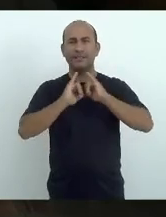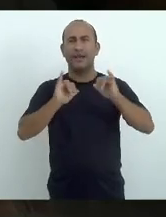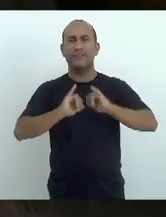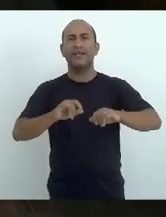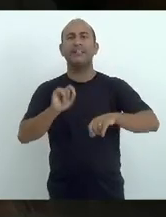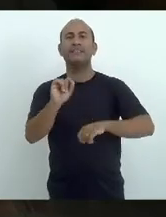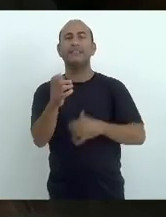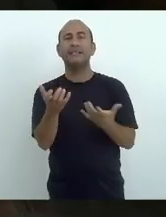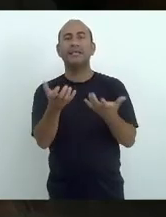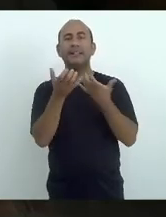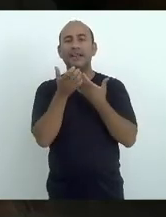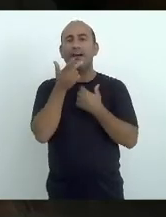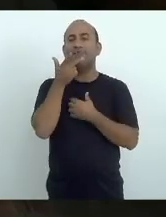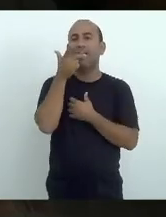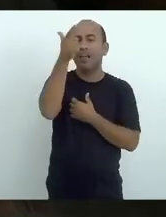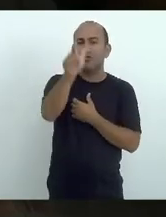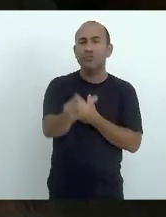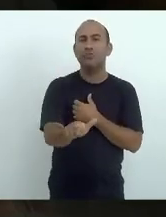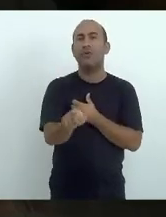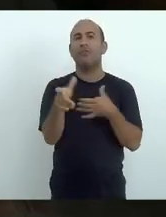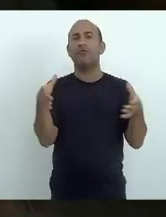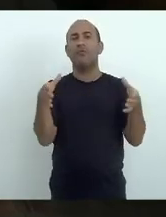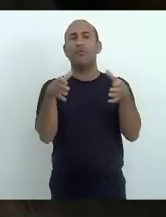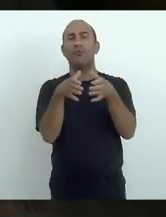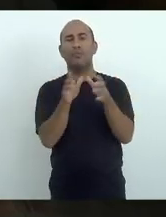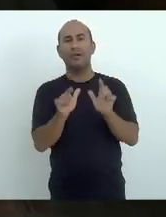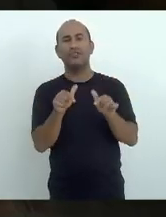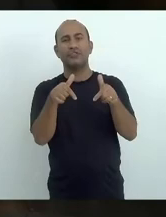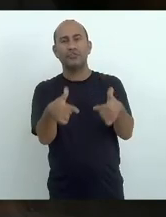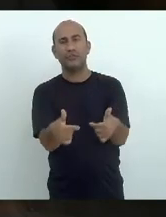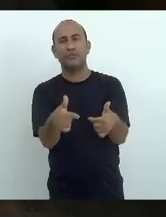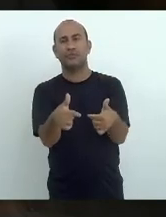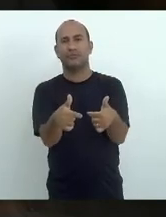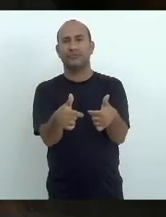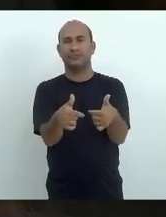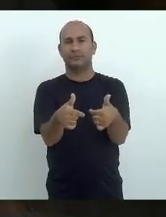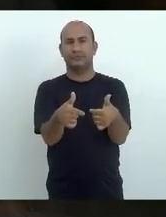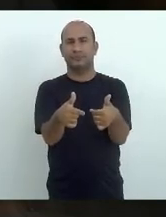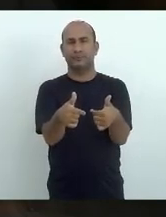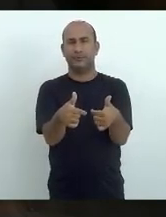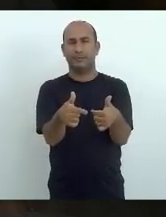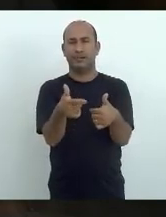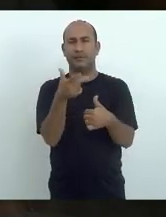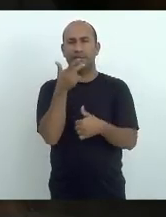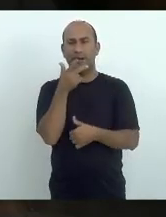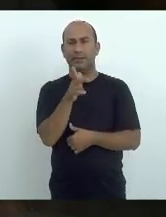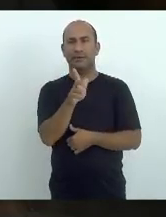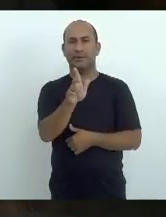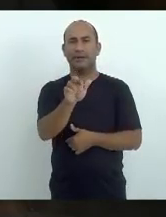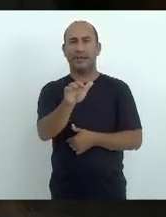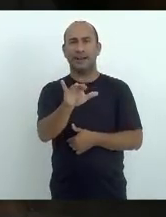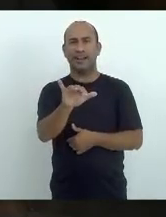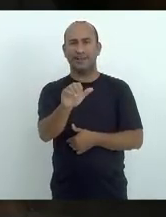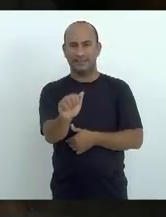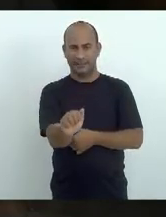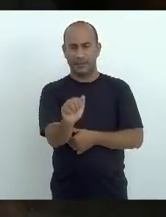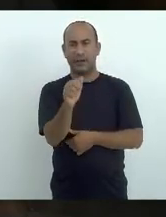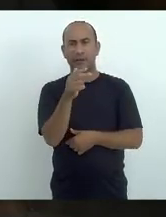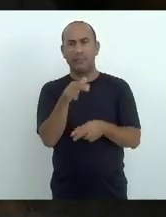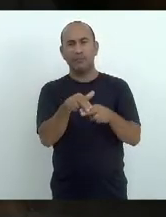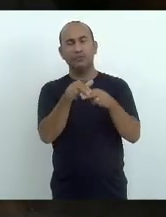queria rediscutir o modelo imposto pela Troika à Grécia, e que fracassou